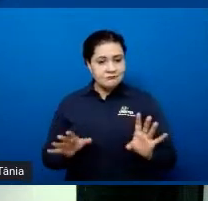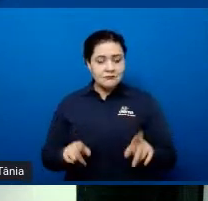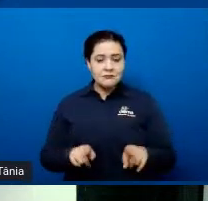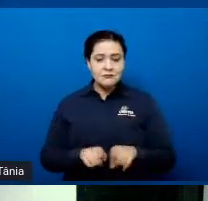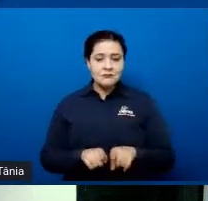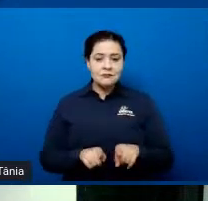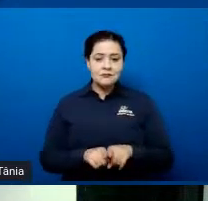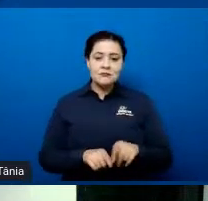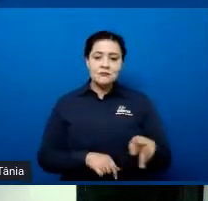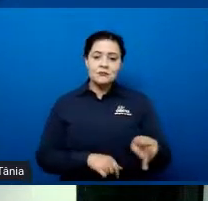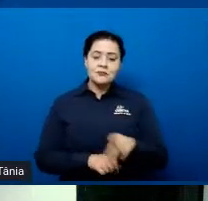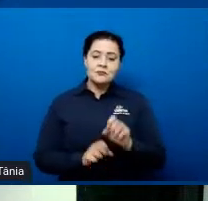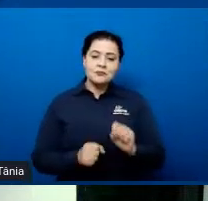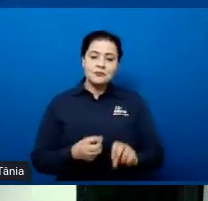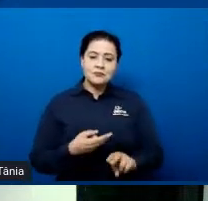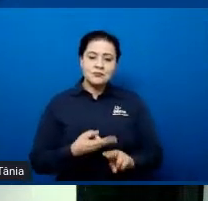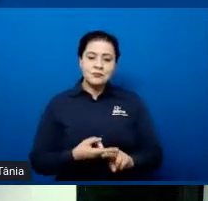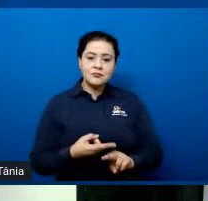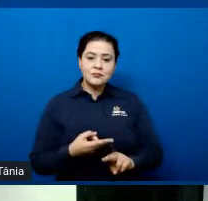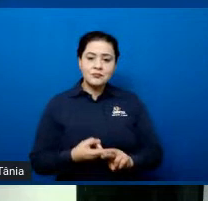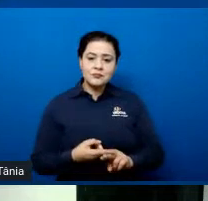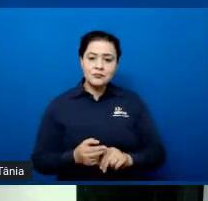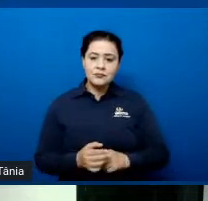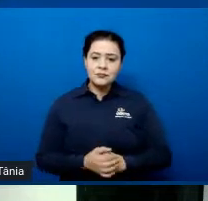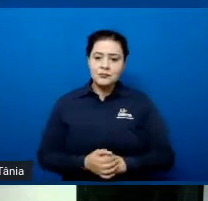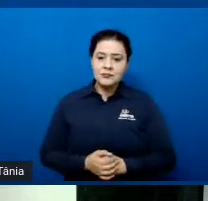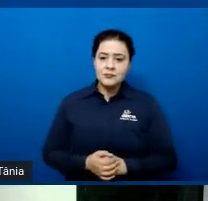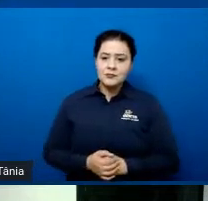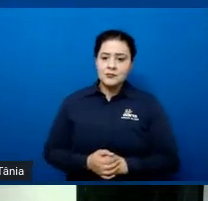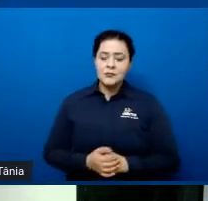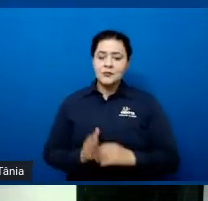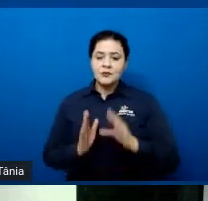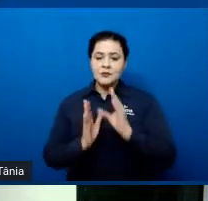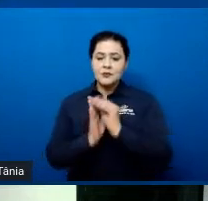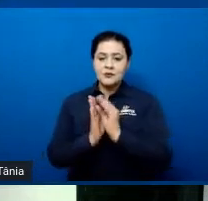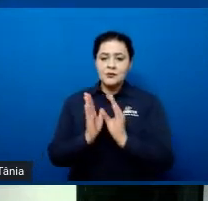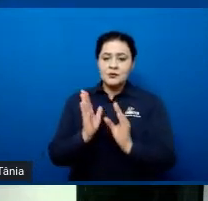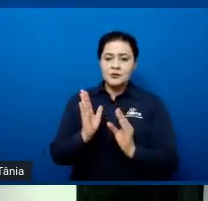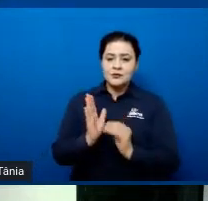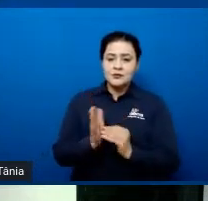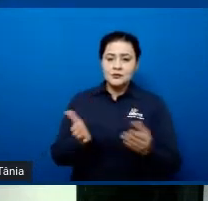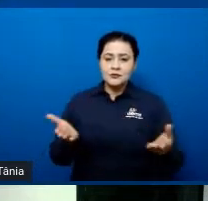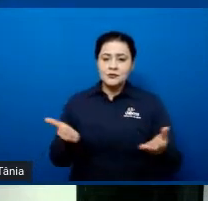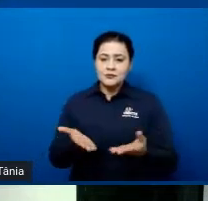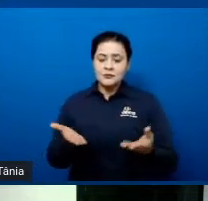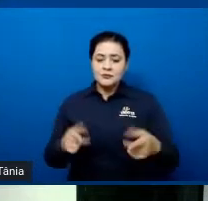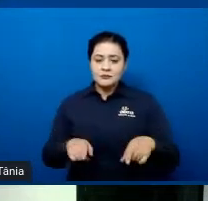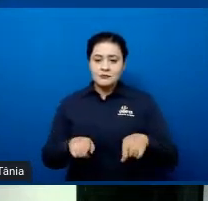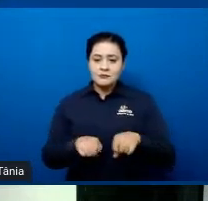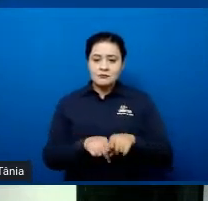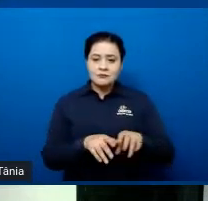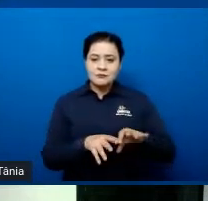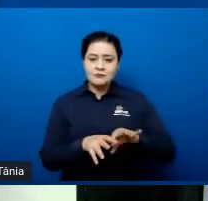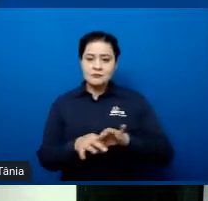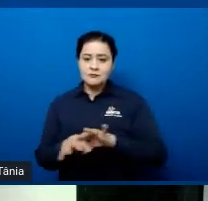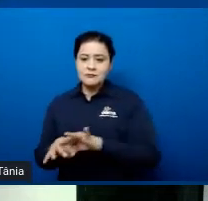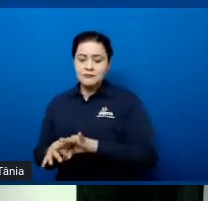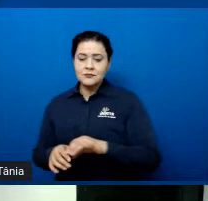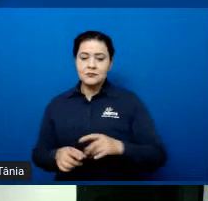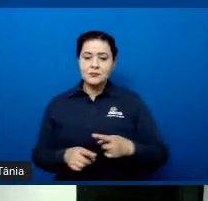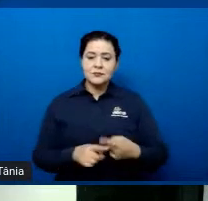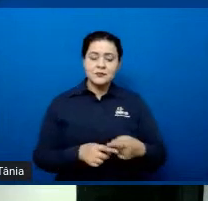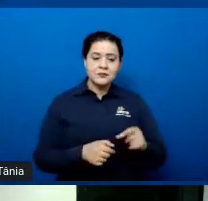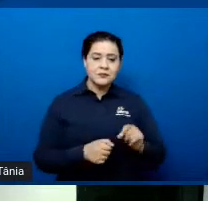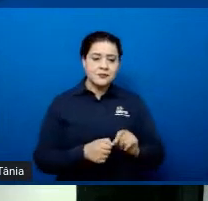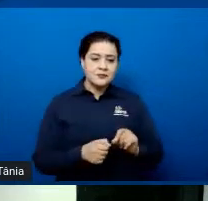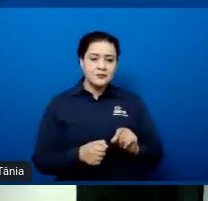pode utilizar isso aí, né? Dentro do seu conteúdo, dentro da sua atividade, né? Para fazer...